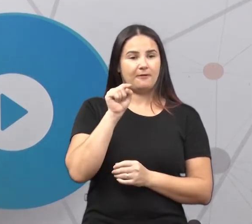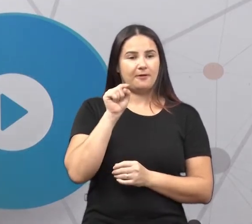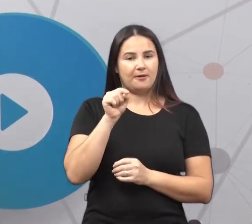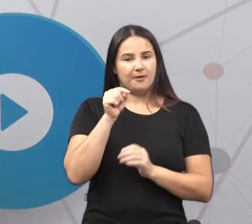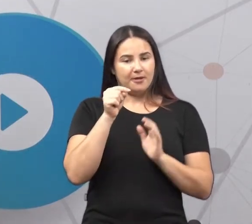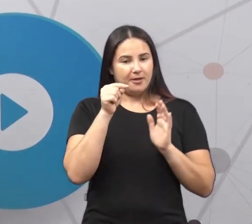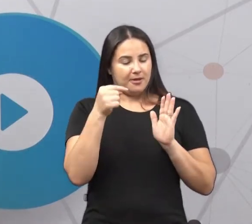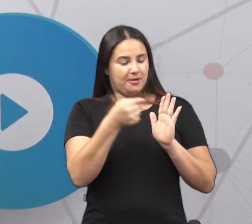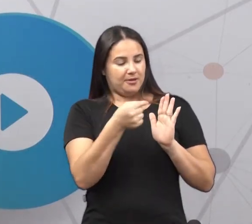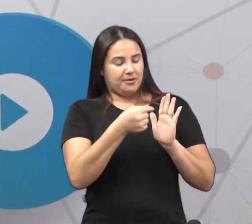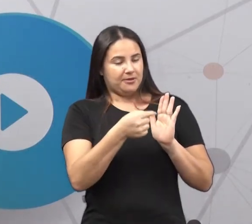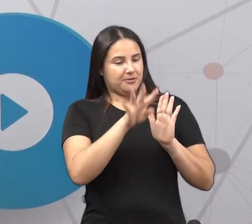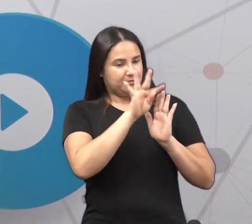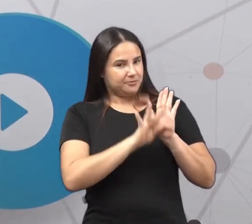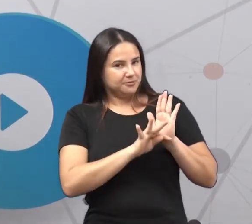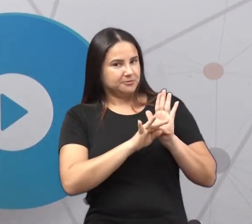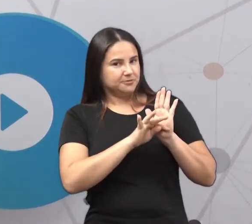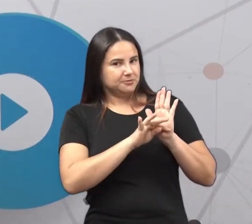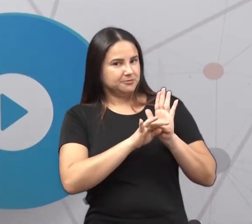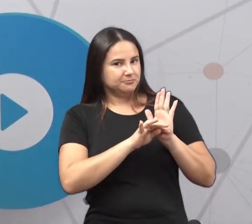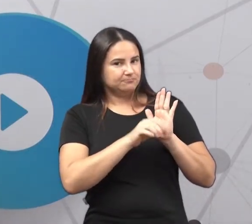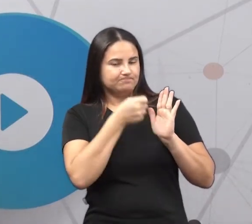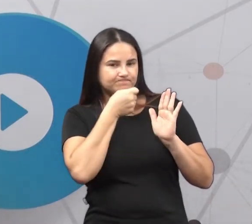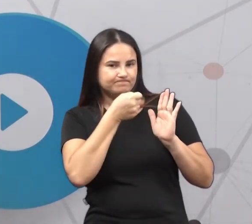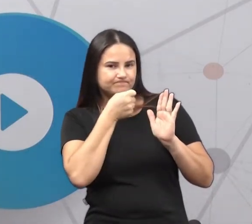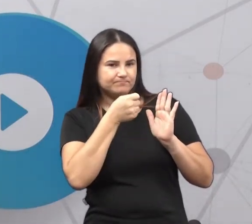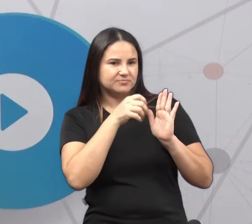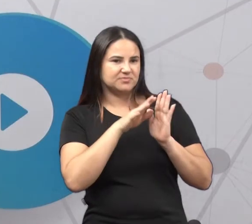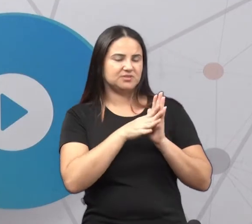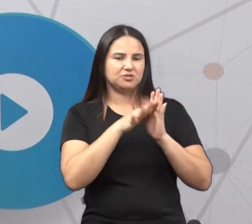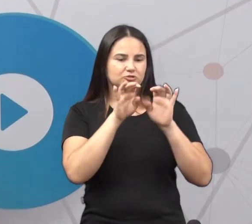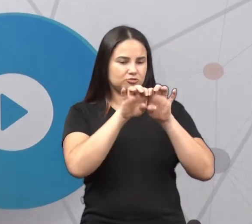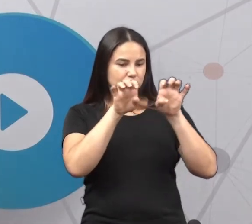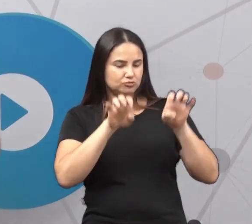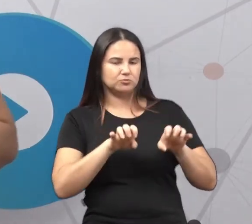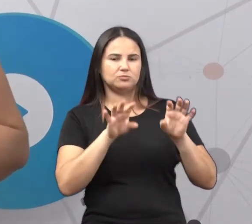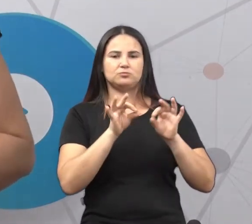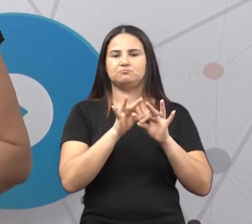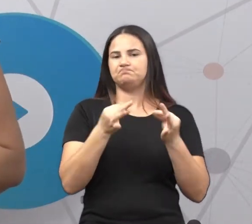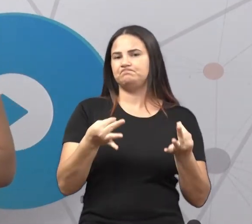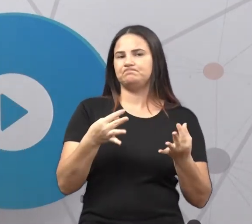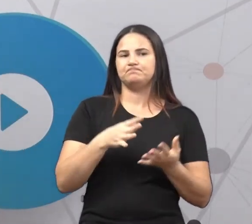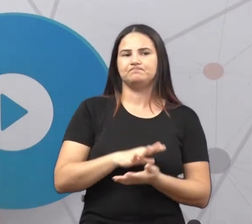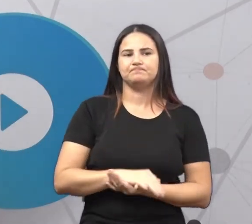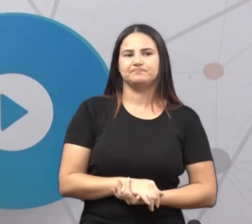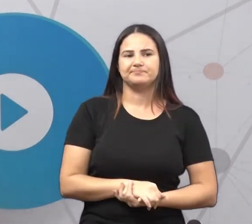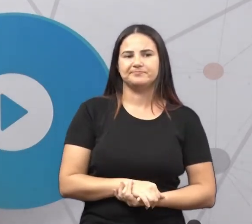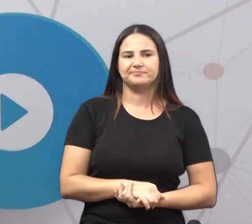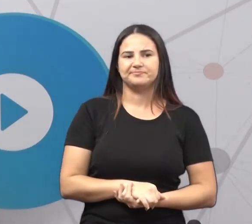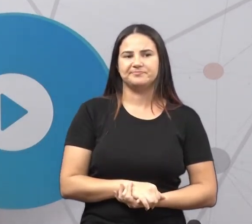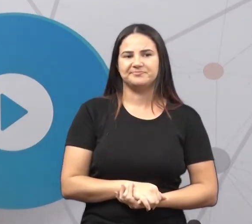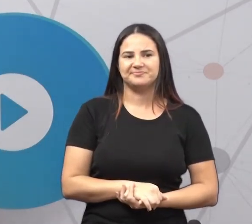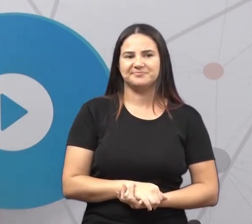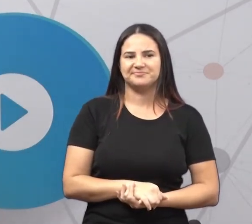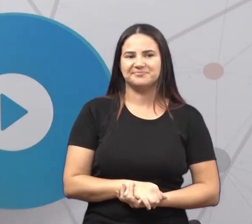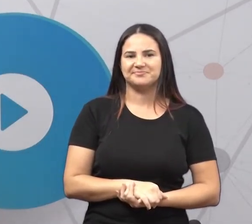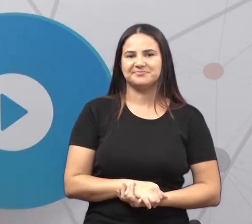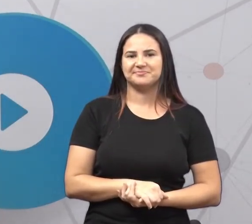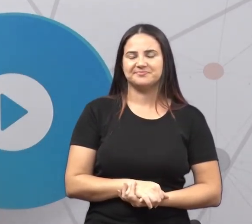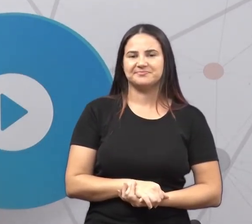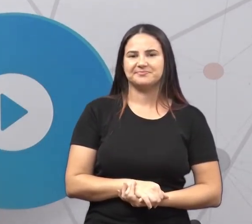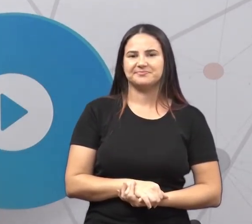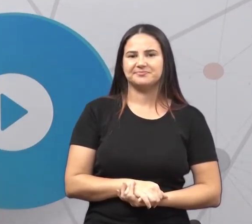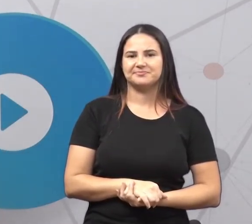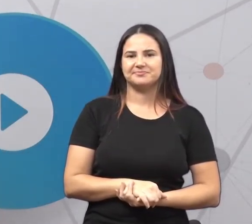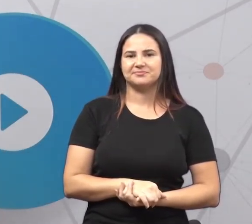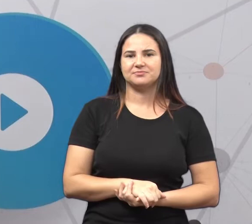Título, apresentação e perguntas e respostas, ok? Agora, nós vamos para a